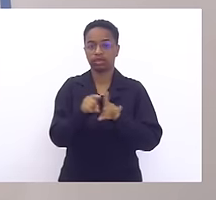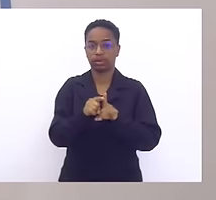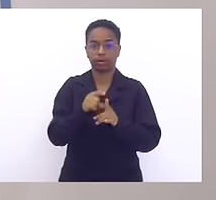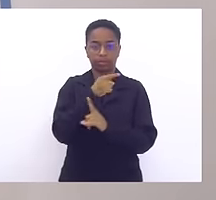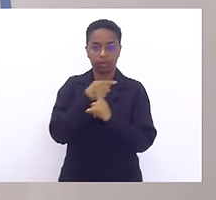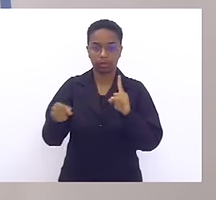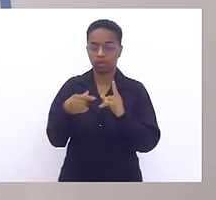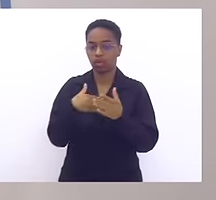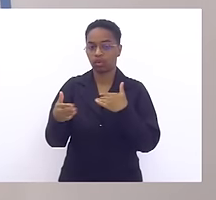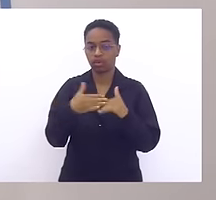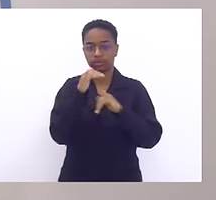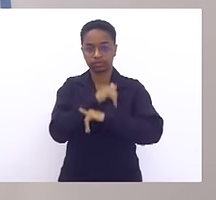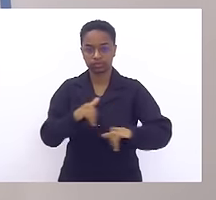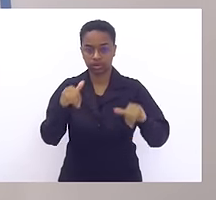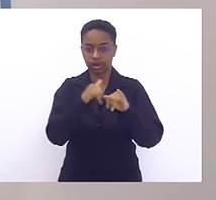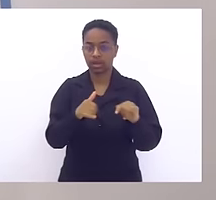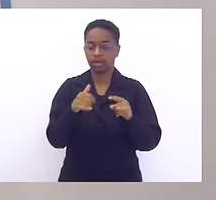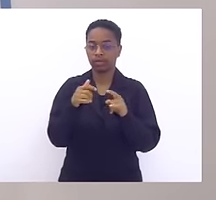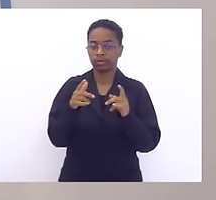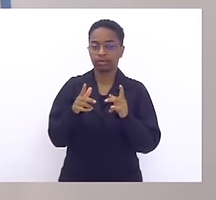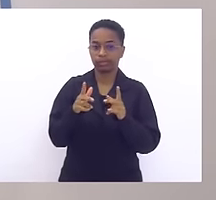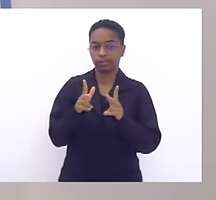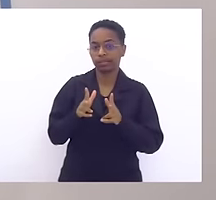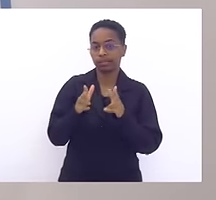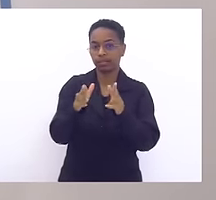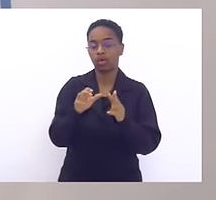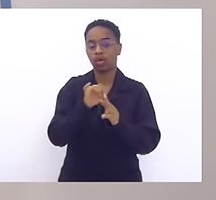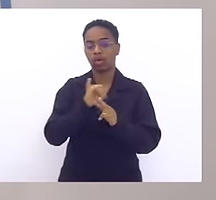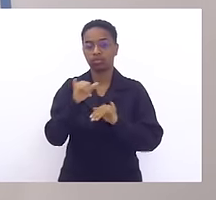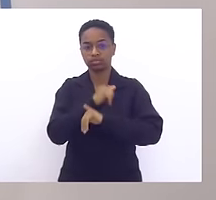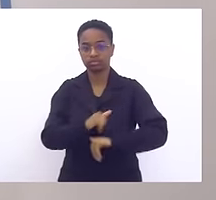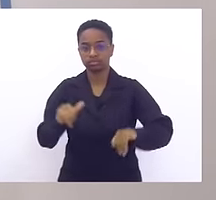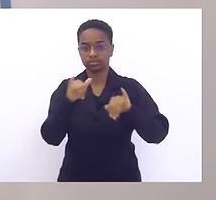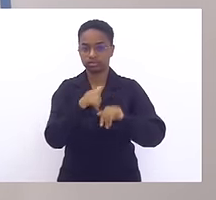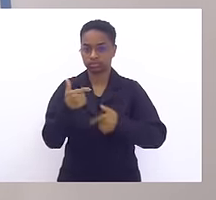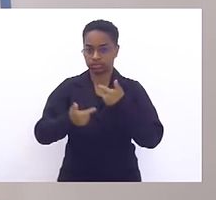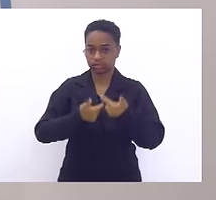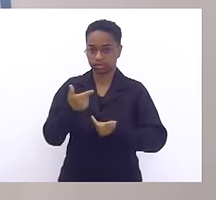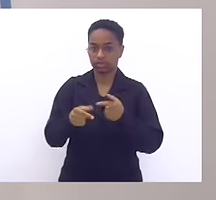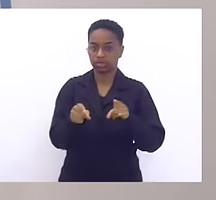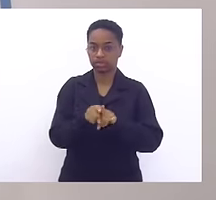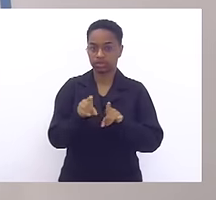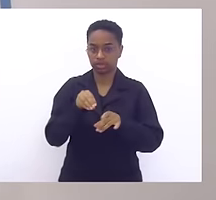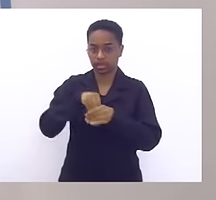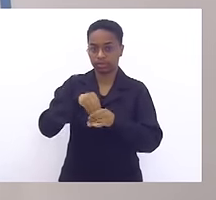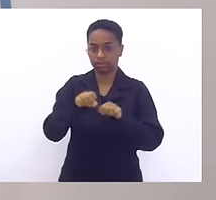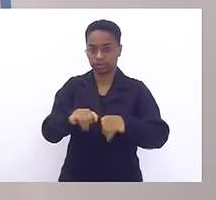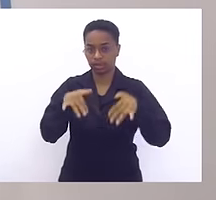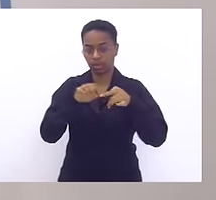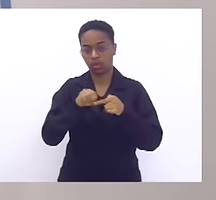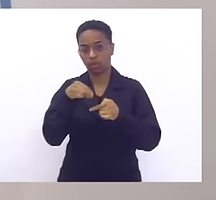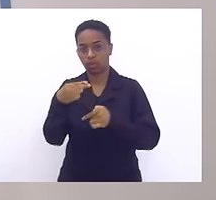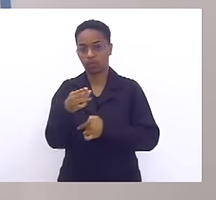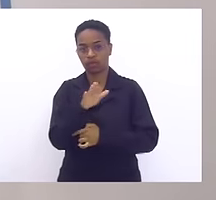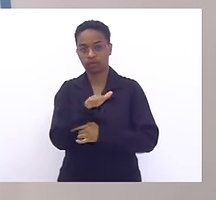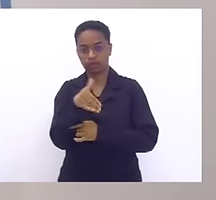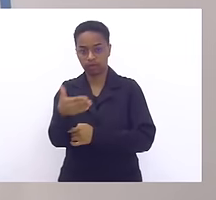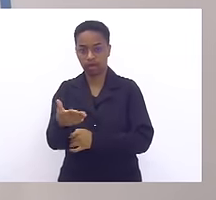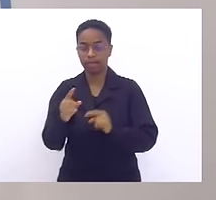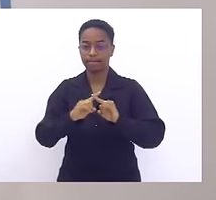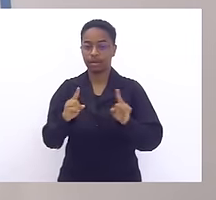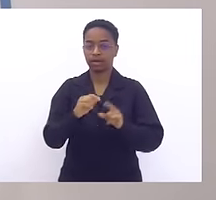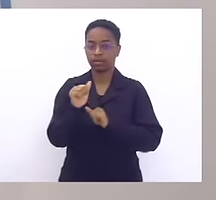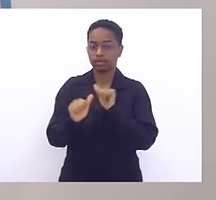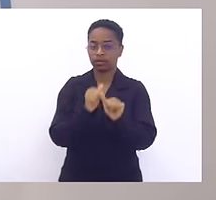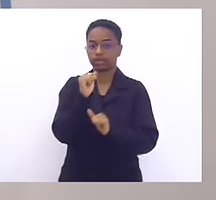parcial ou isolada de fatos relacionados com seus trabalhos em plenário fora dele sendo que a violação deste inciso